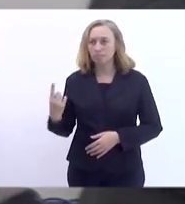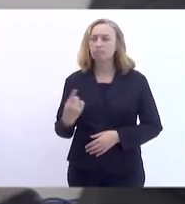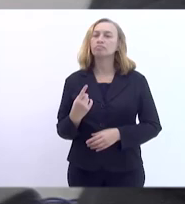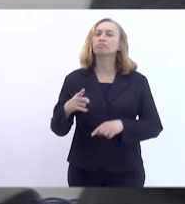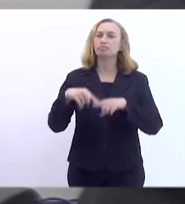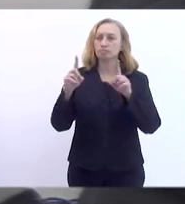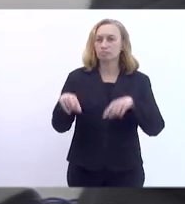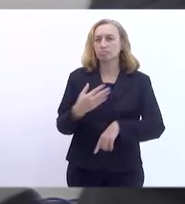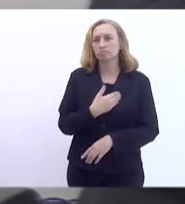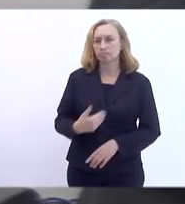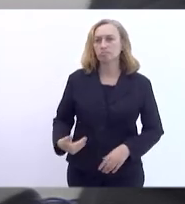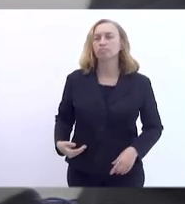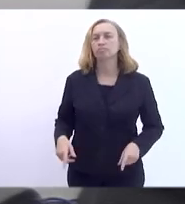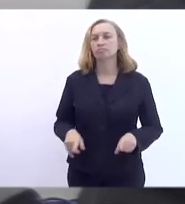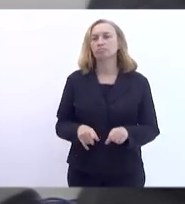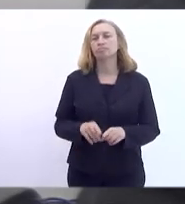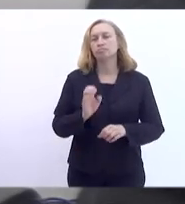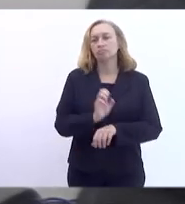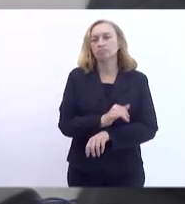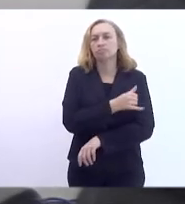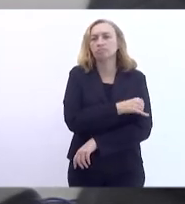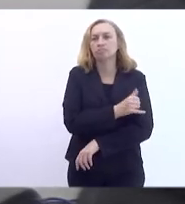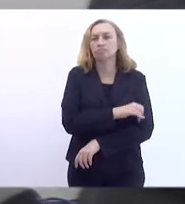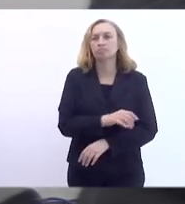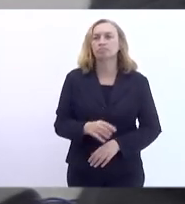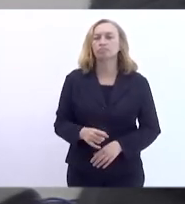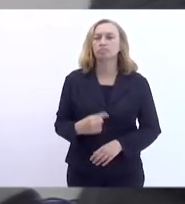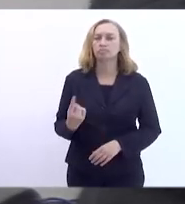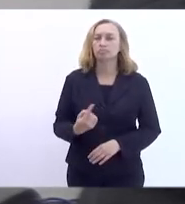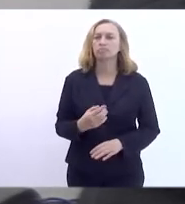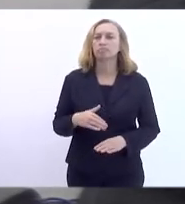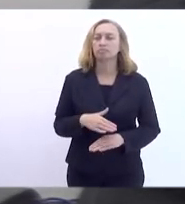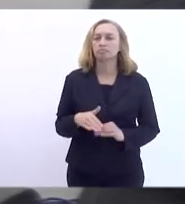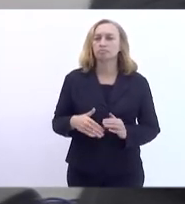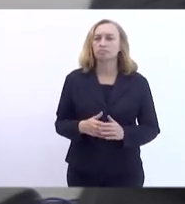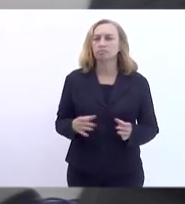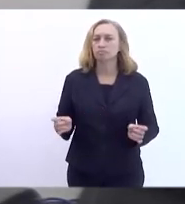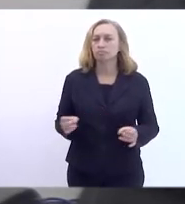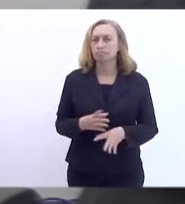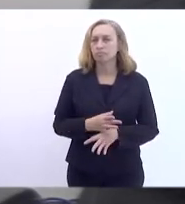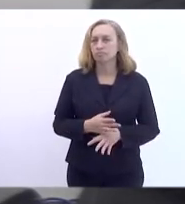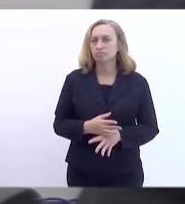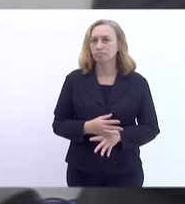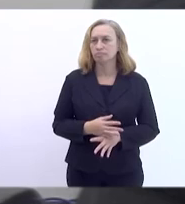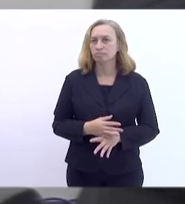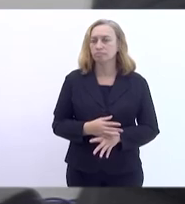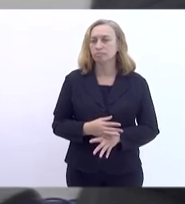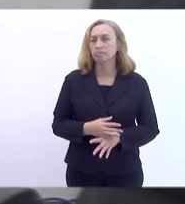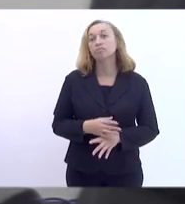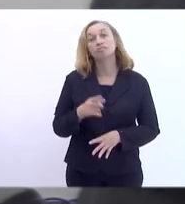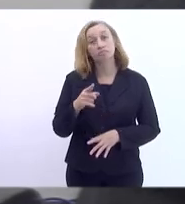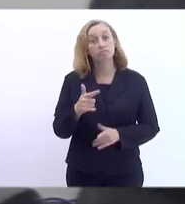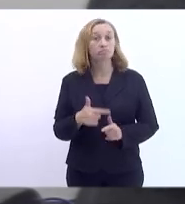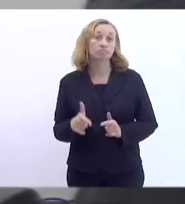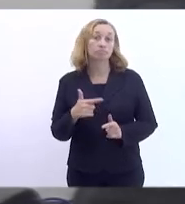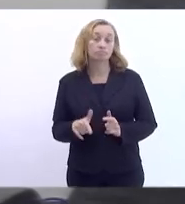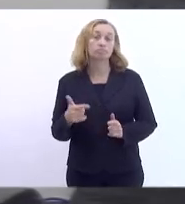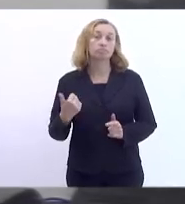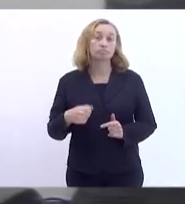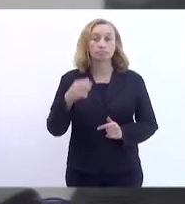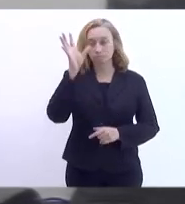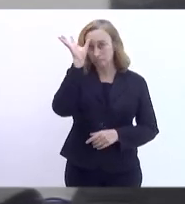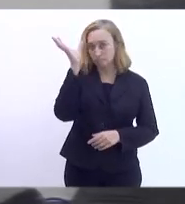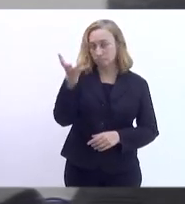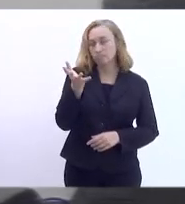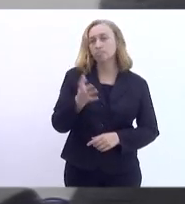serviço público é o Rio de Janeiro estamos com todas as gerações é são Esse é um problema que terá que ser